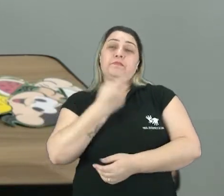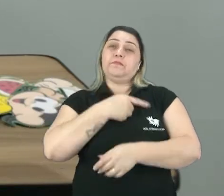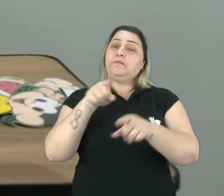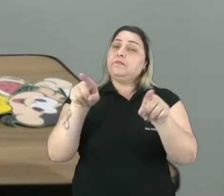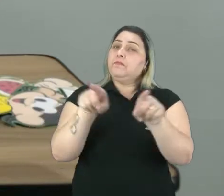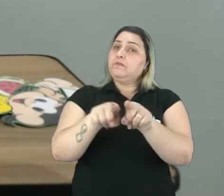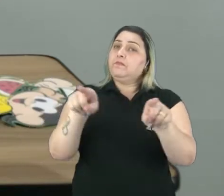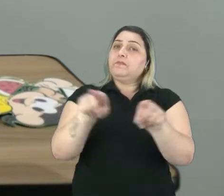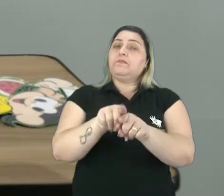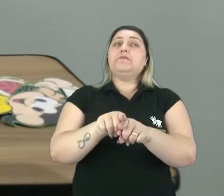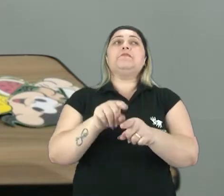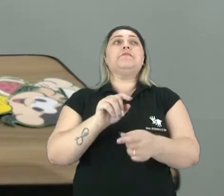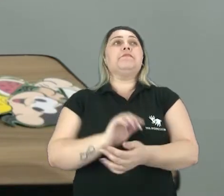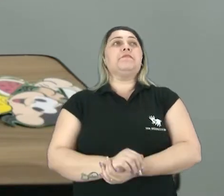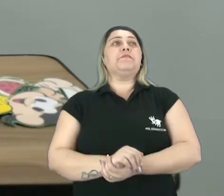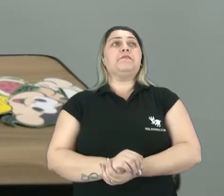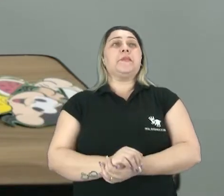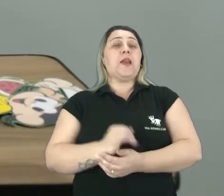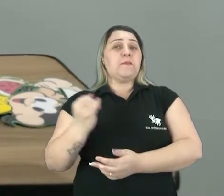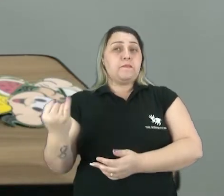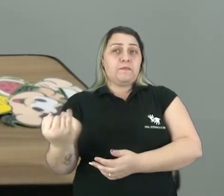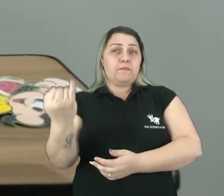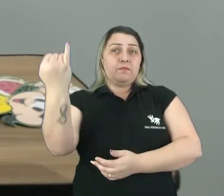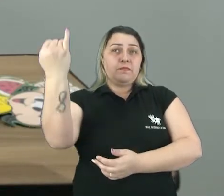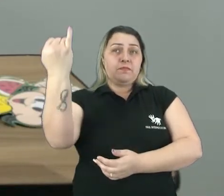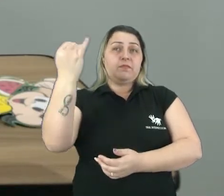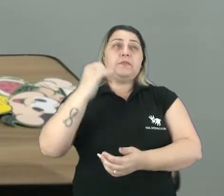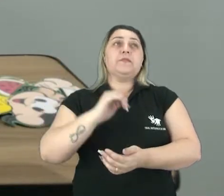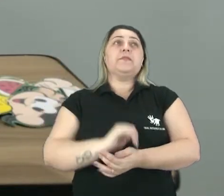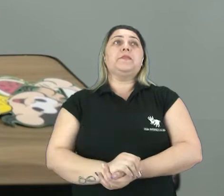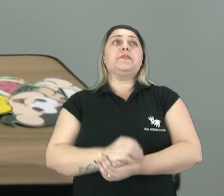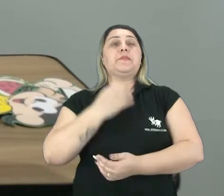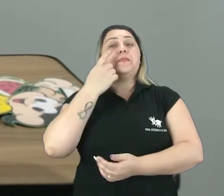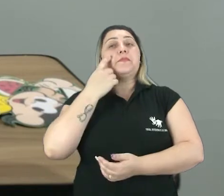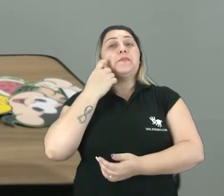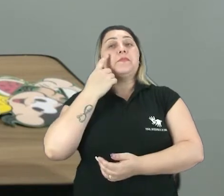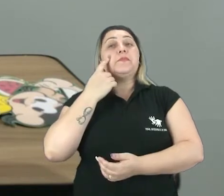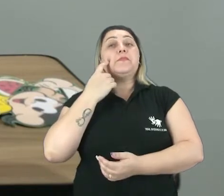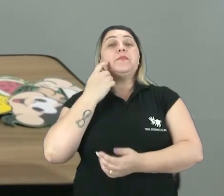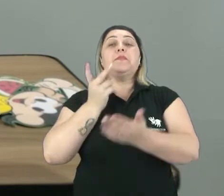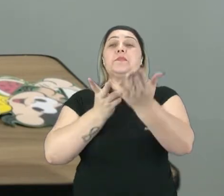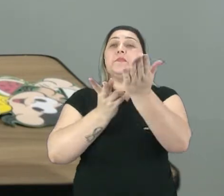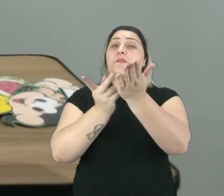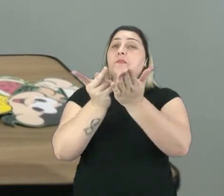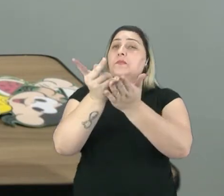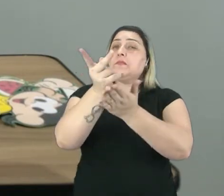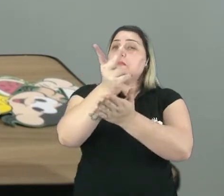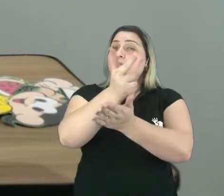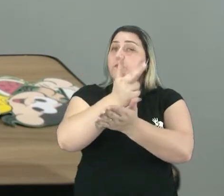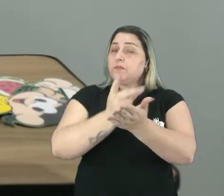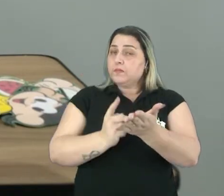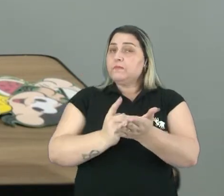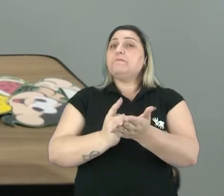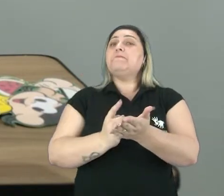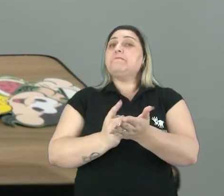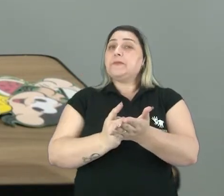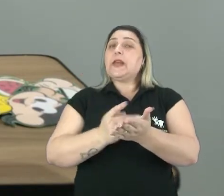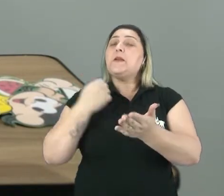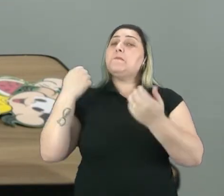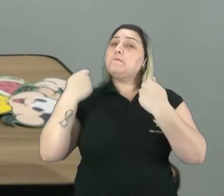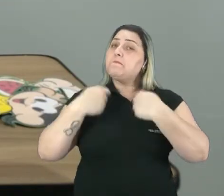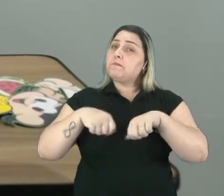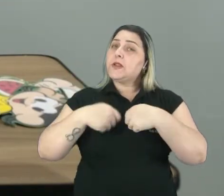nós também chamamos que são fundamentais, né? Os recursos gráficos, são os recursos que